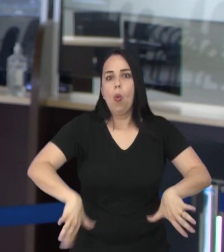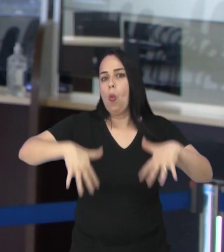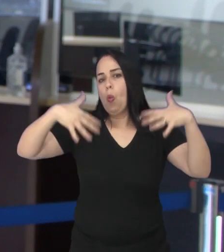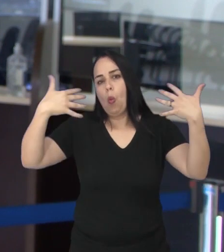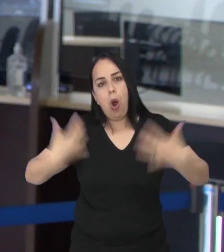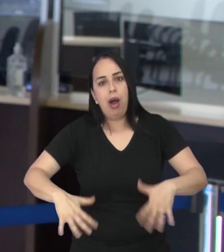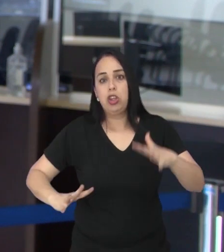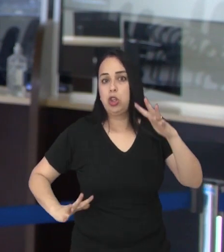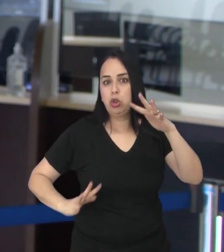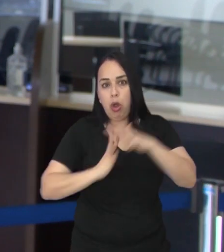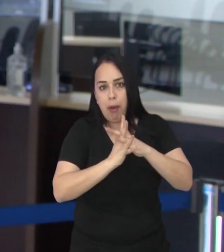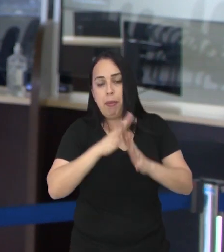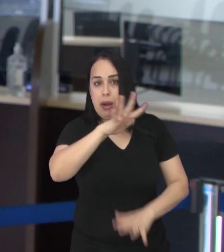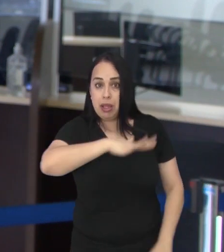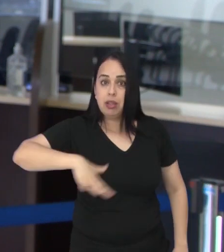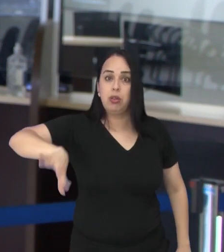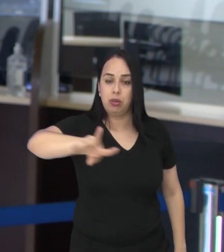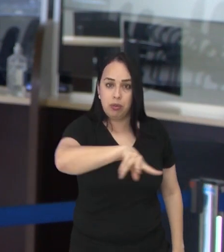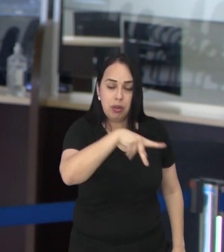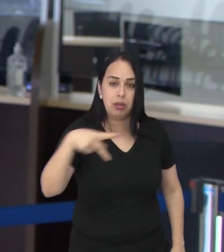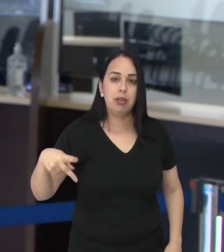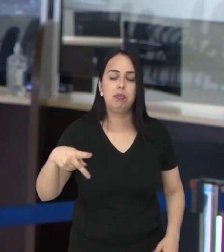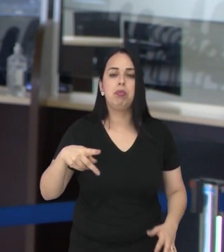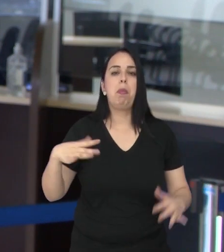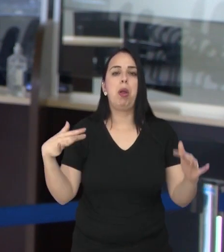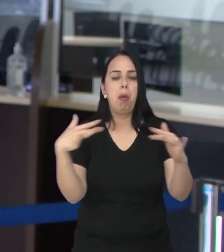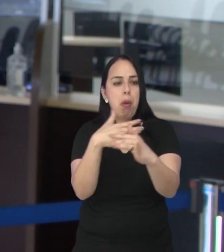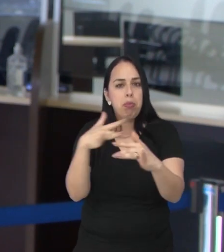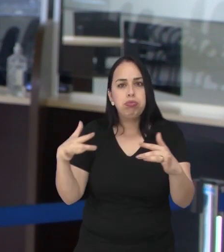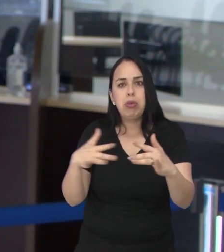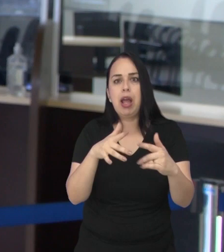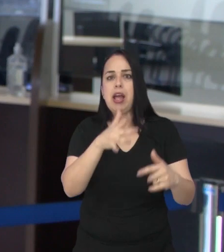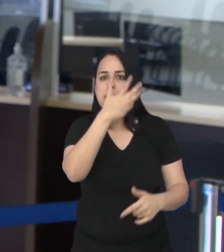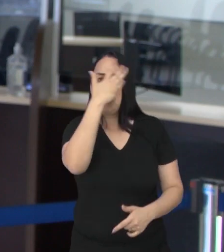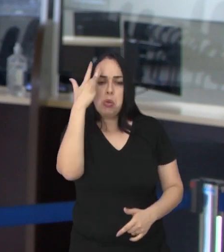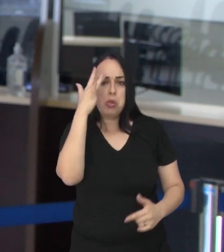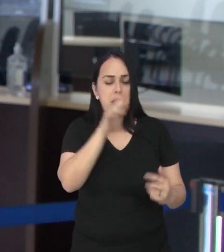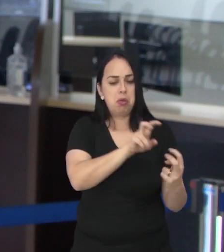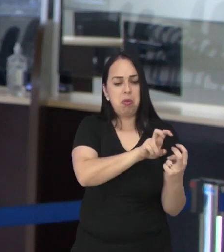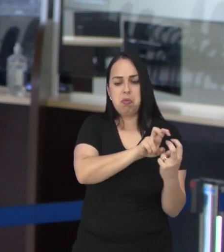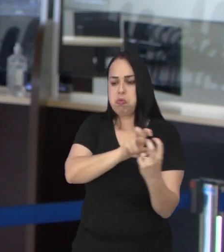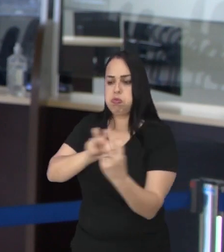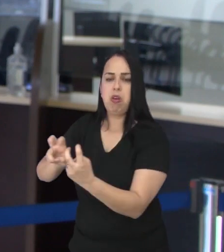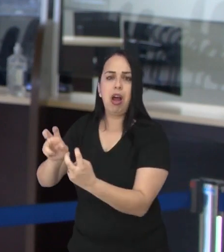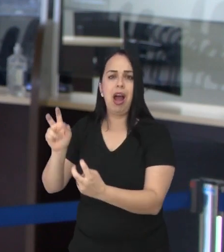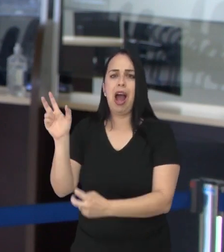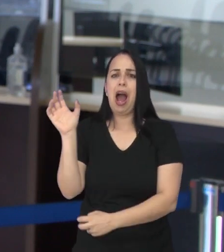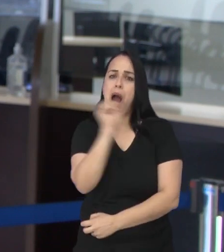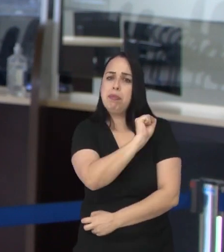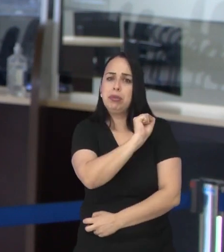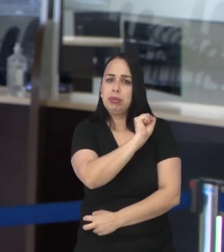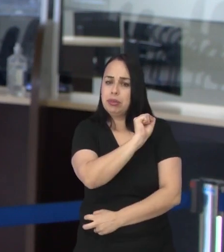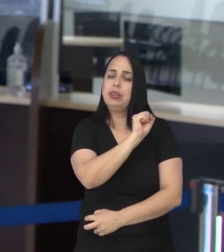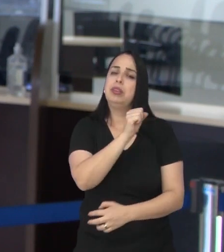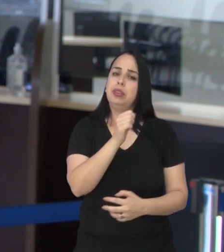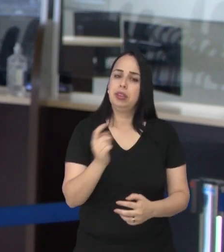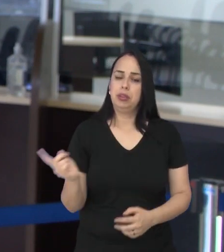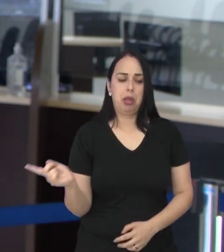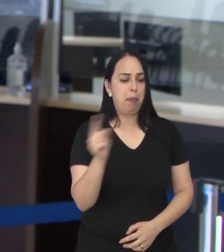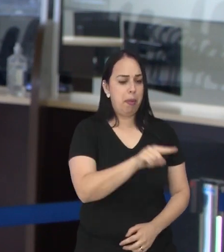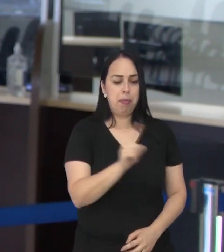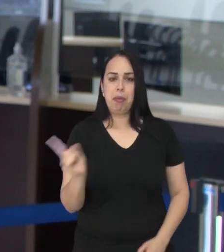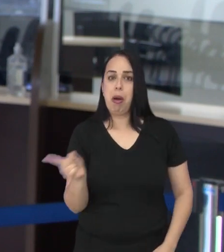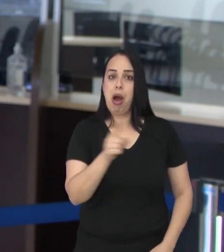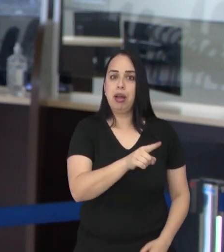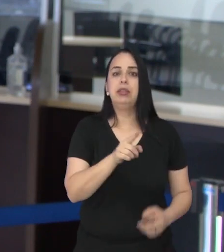e excepcional para a nossa região em termos de mobilidade das pessoas, né, daqui para São Paulo, de São Paulo para cá, e também